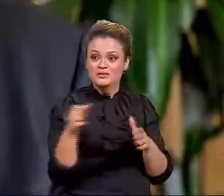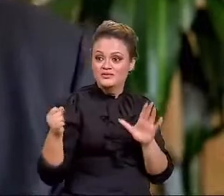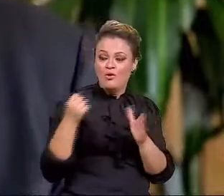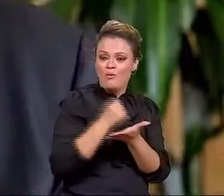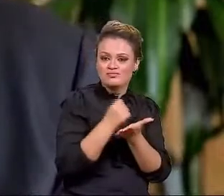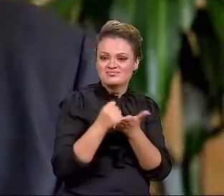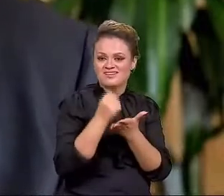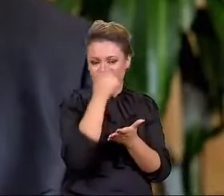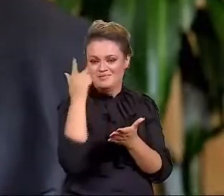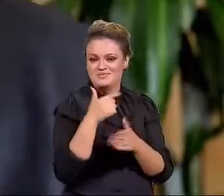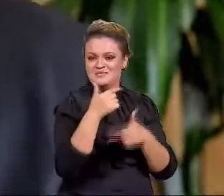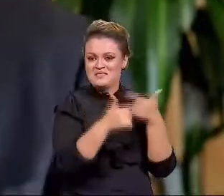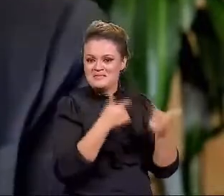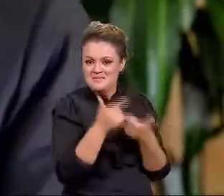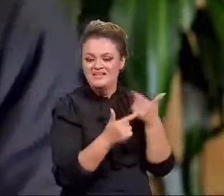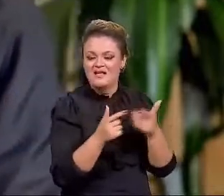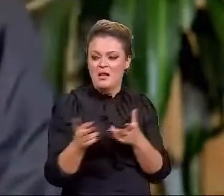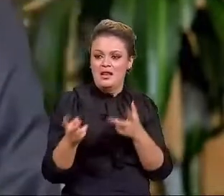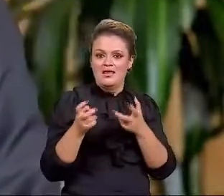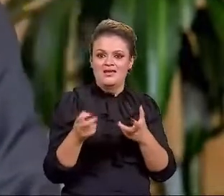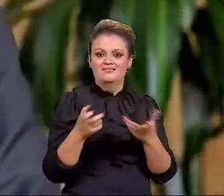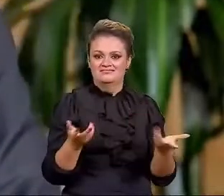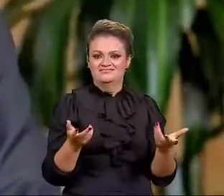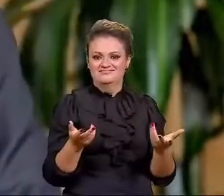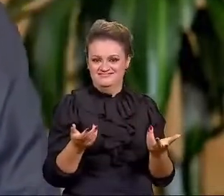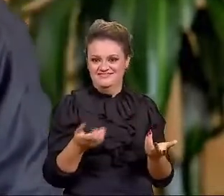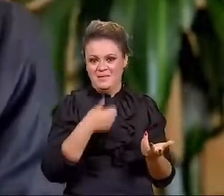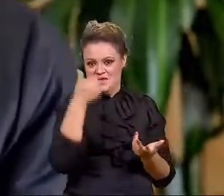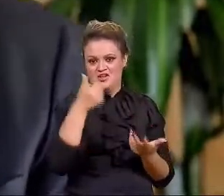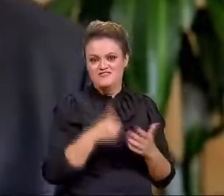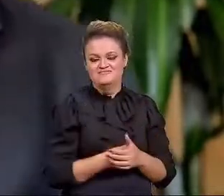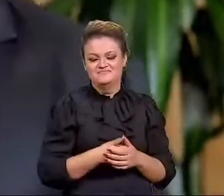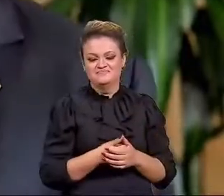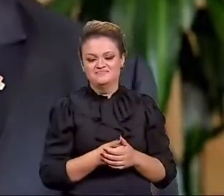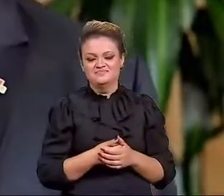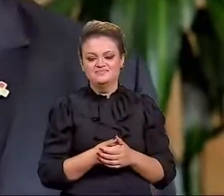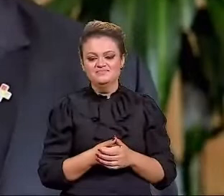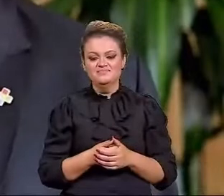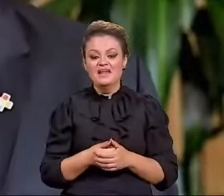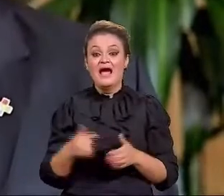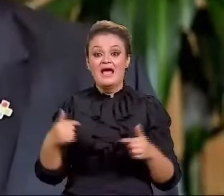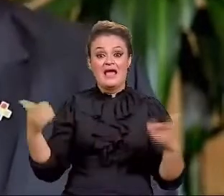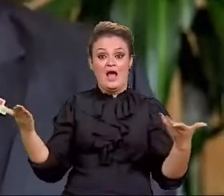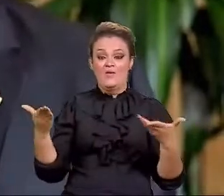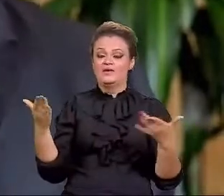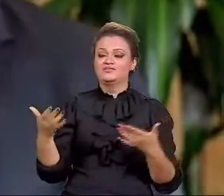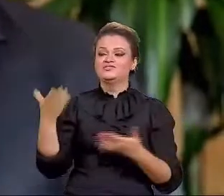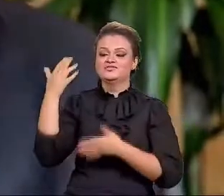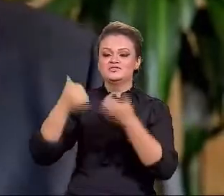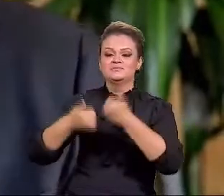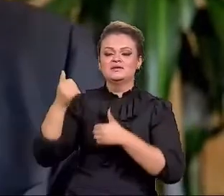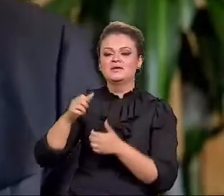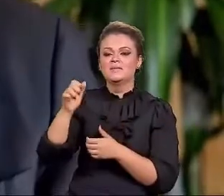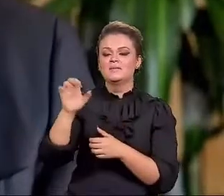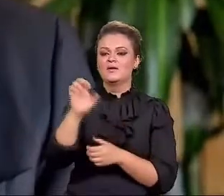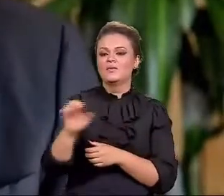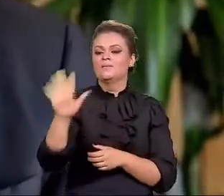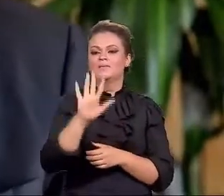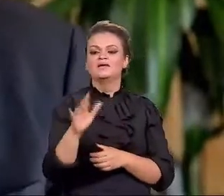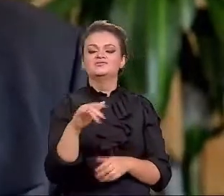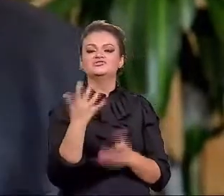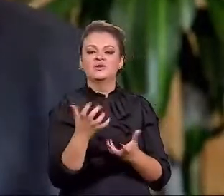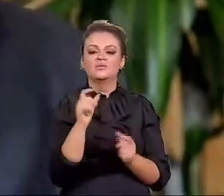do país. Então, agora, qual é o nosso discurso para a União Europeia? Então, agora, nós queremos que vocês financiem